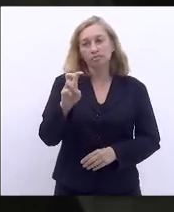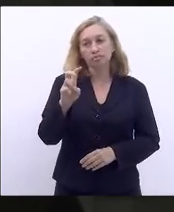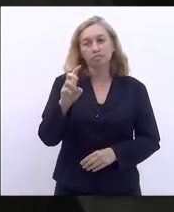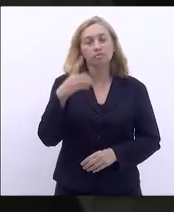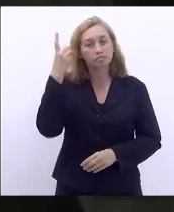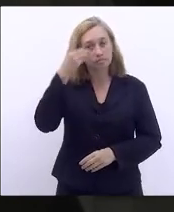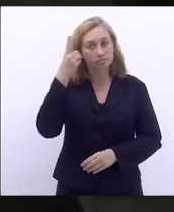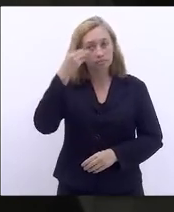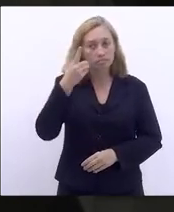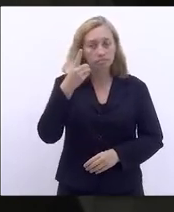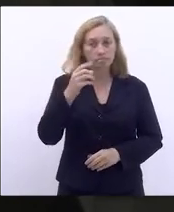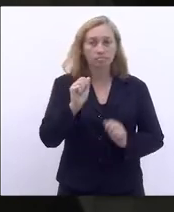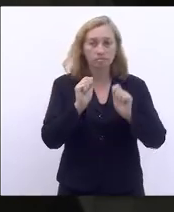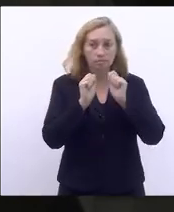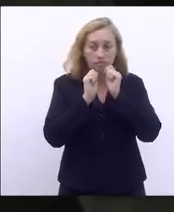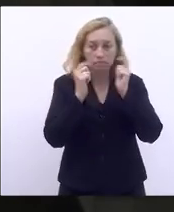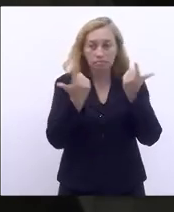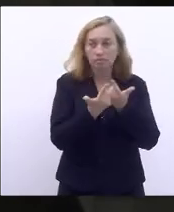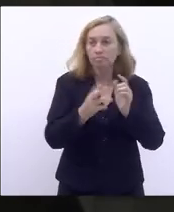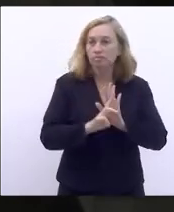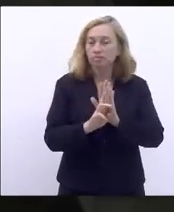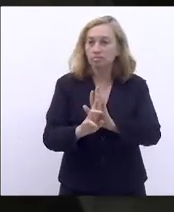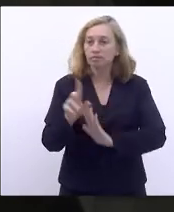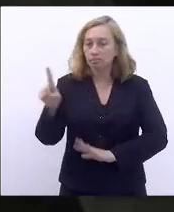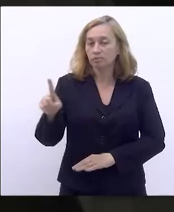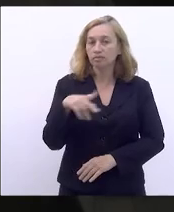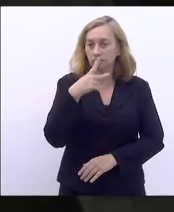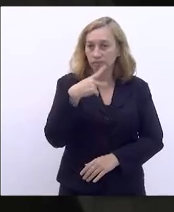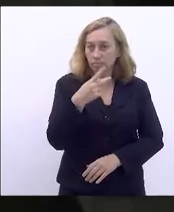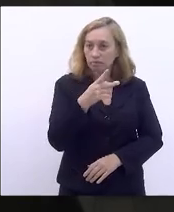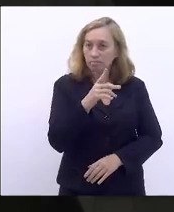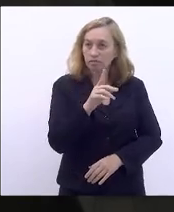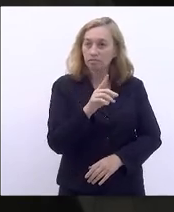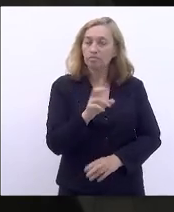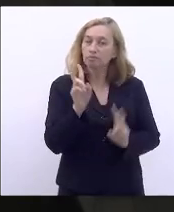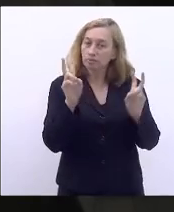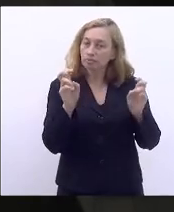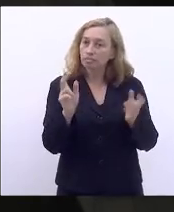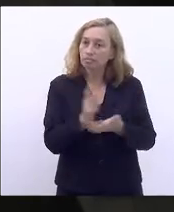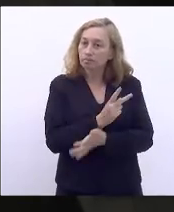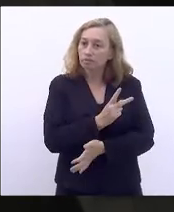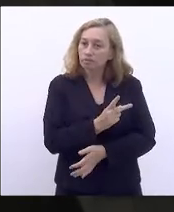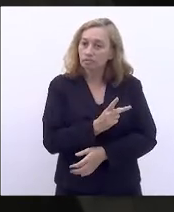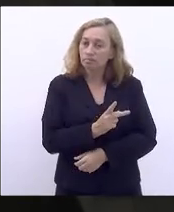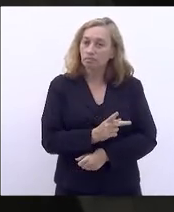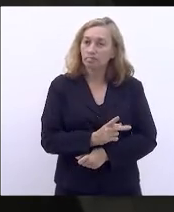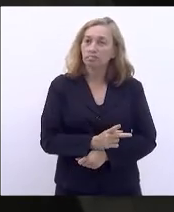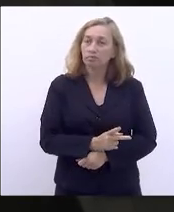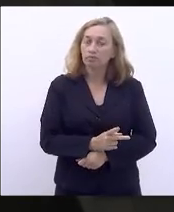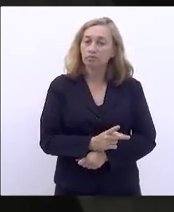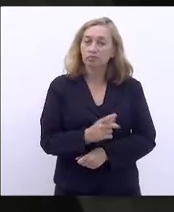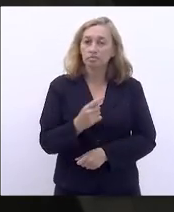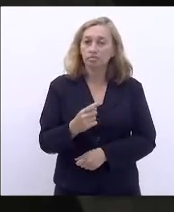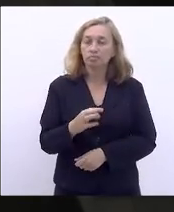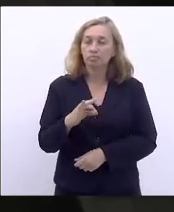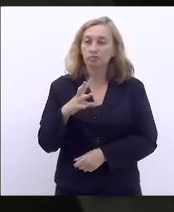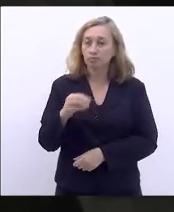Misto, aliás, também se fez representar. Quero destacar um fato relevante na deflagração disso tudo.